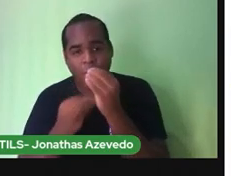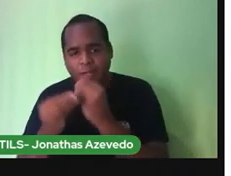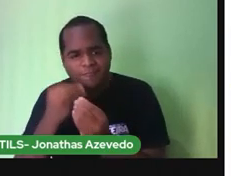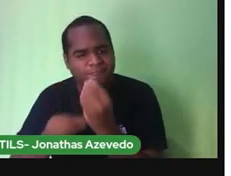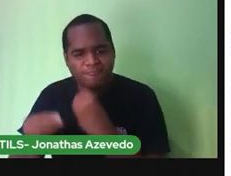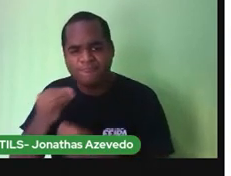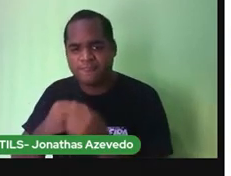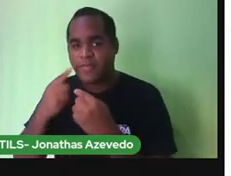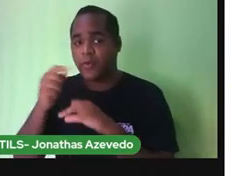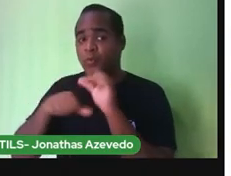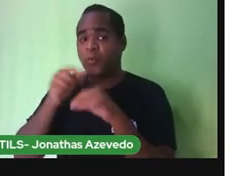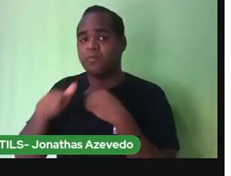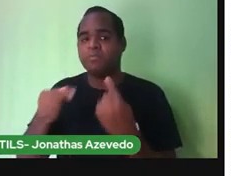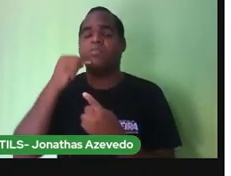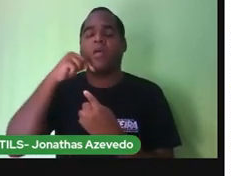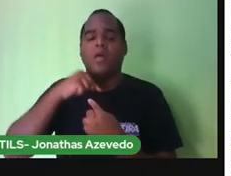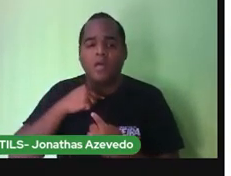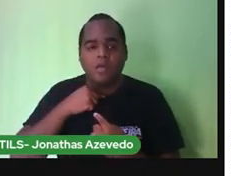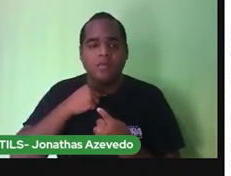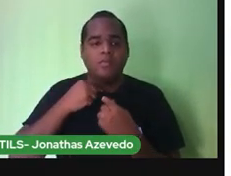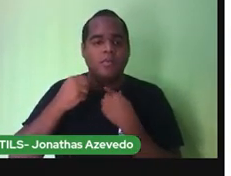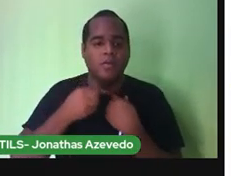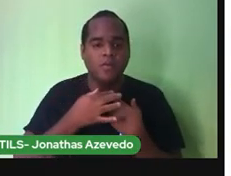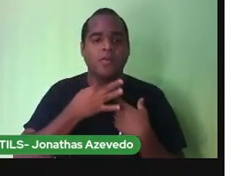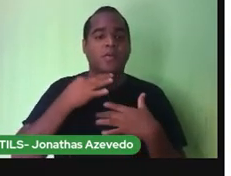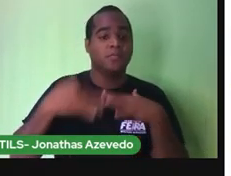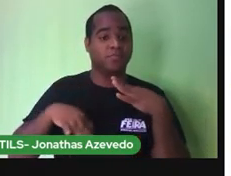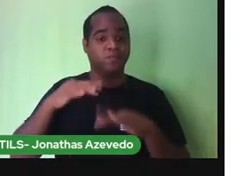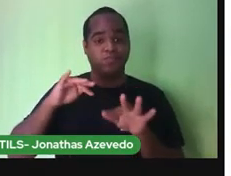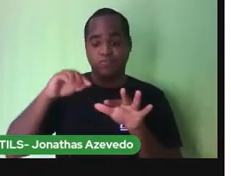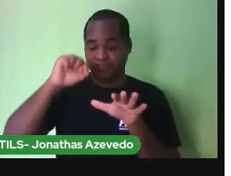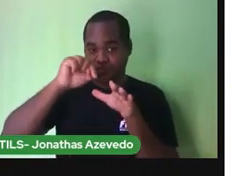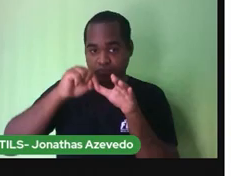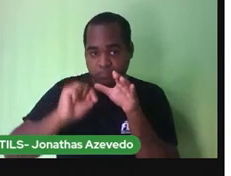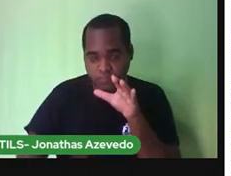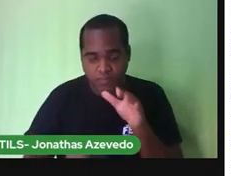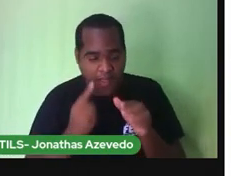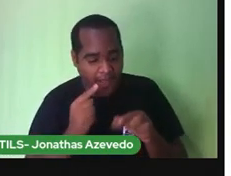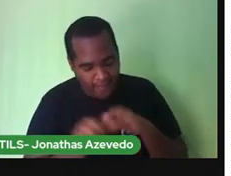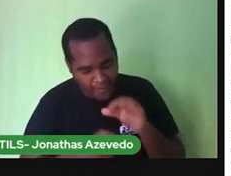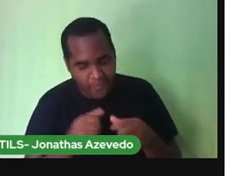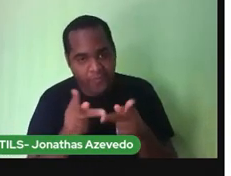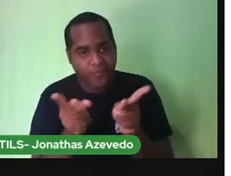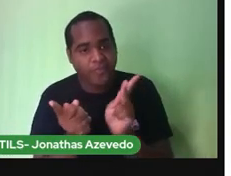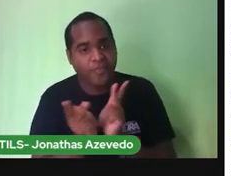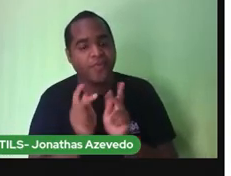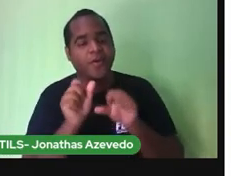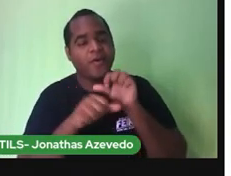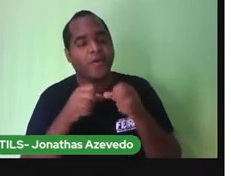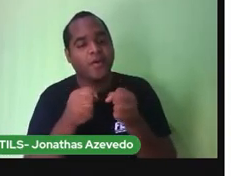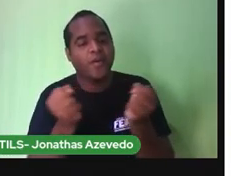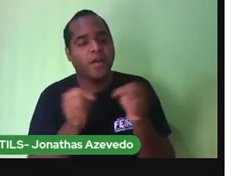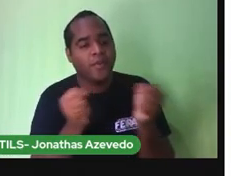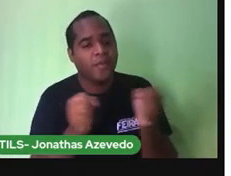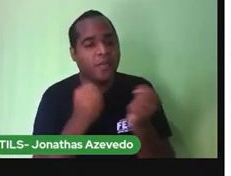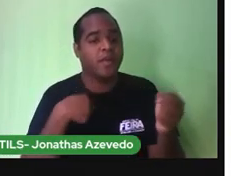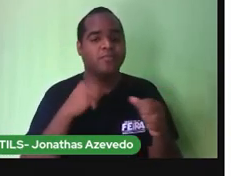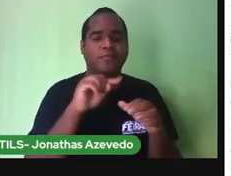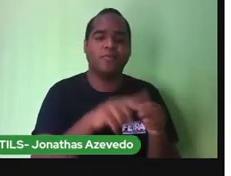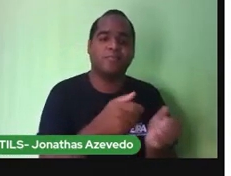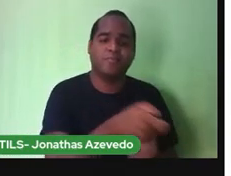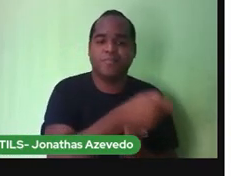jenipapo ficou engasgado com o Google papagaio não posso quebrou a tigela tantas fez o moço que